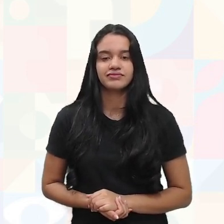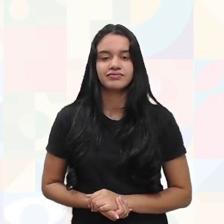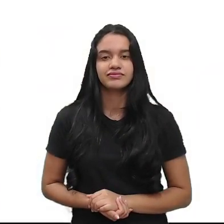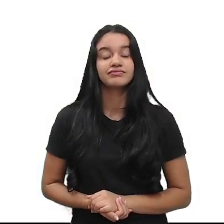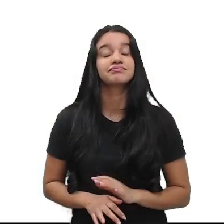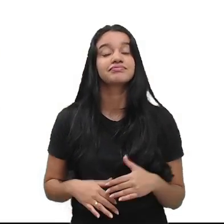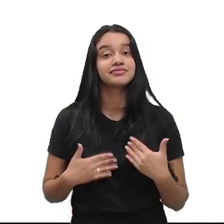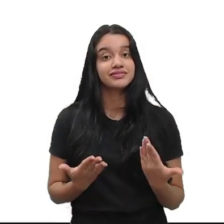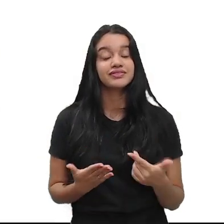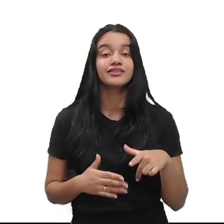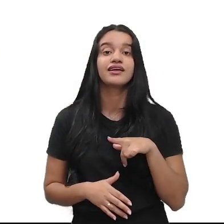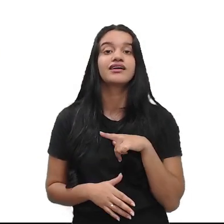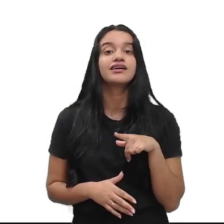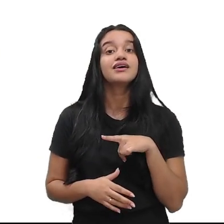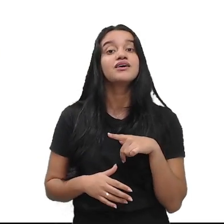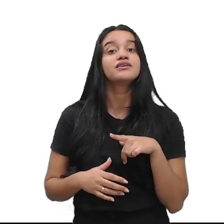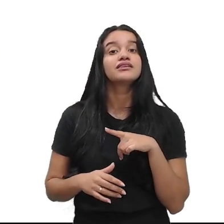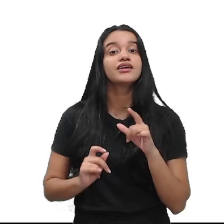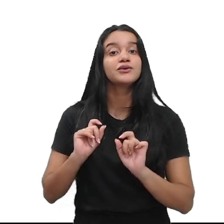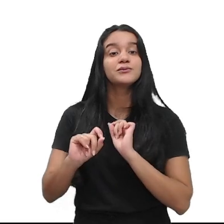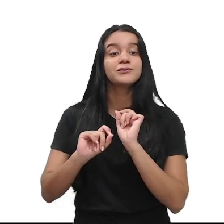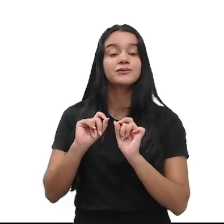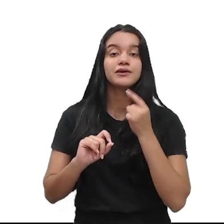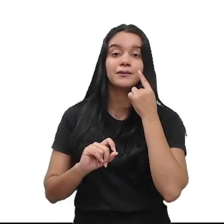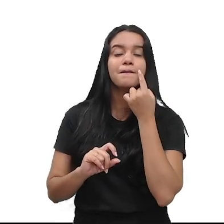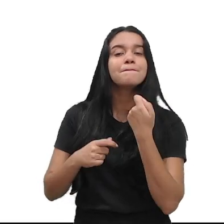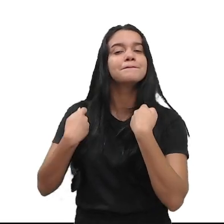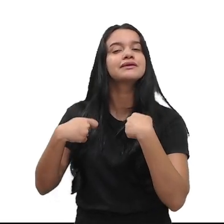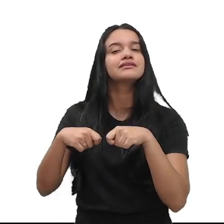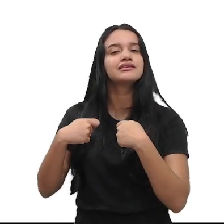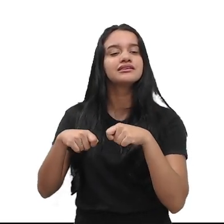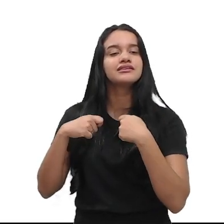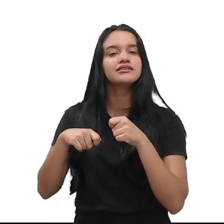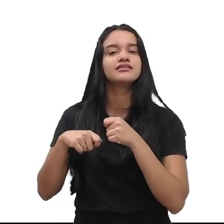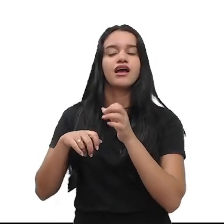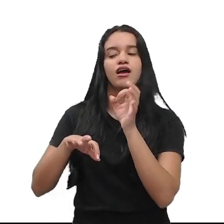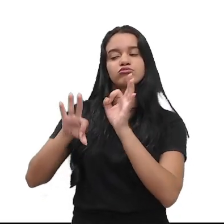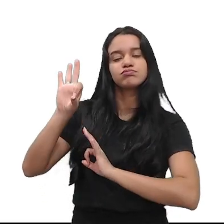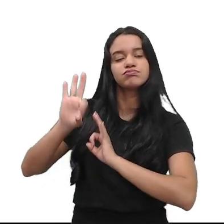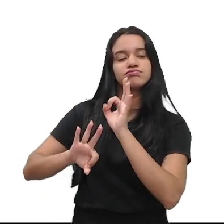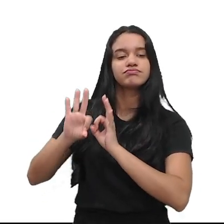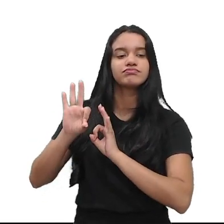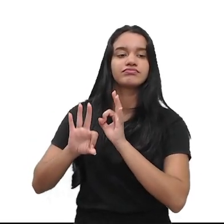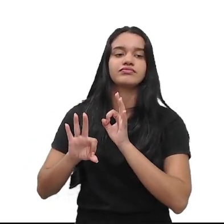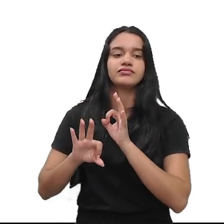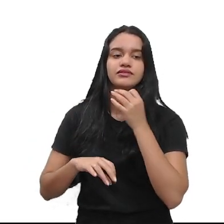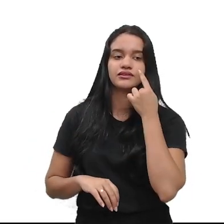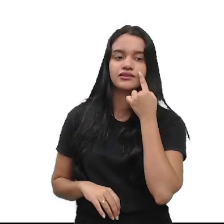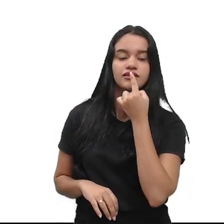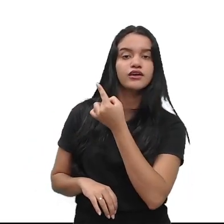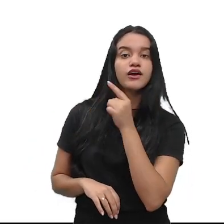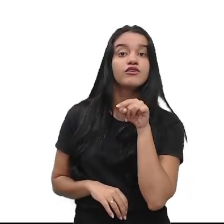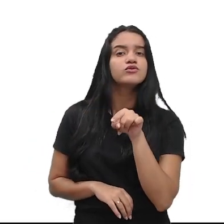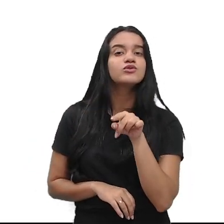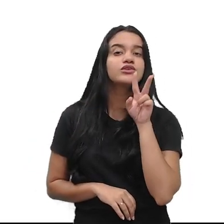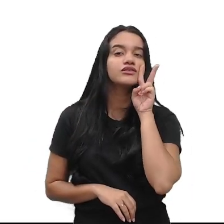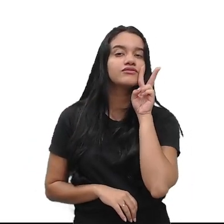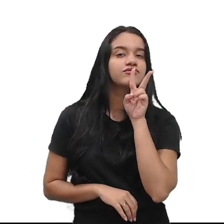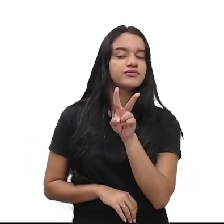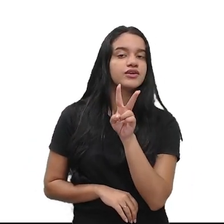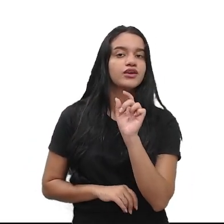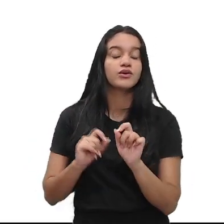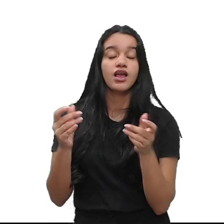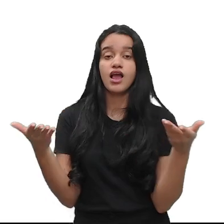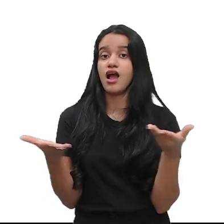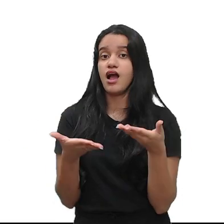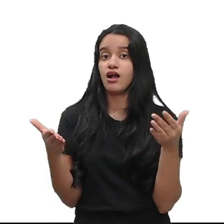E aí a gente também vai precisar começar a elaborar call to action. Quando vocês verem